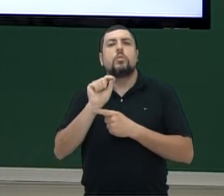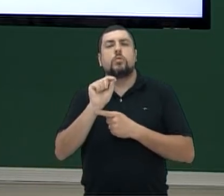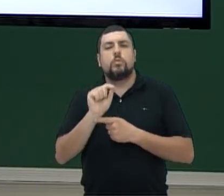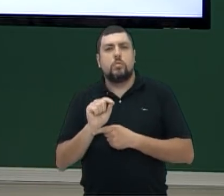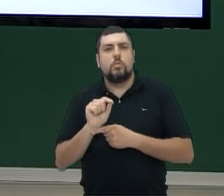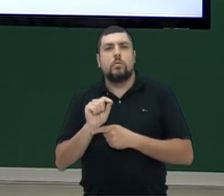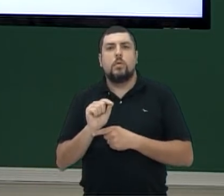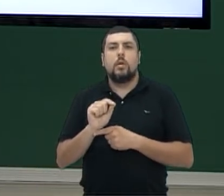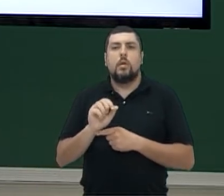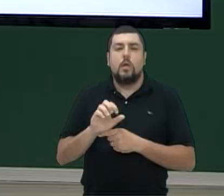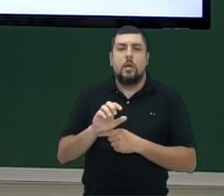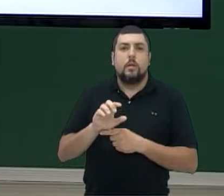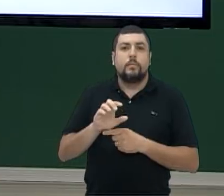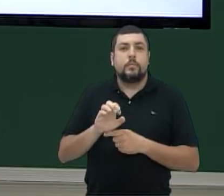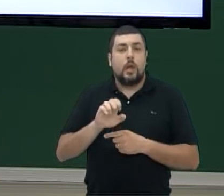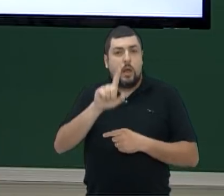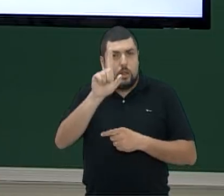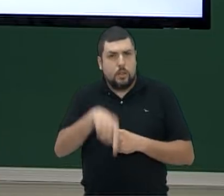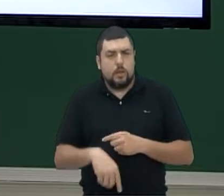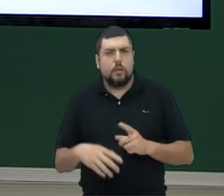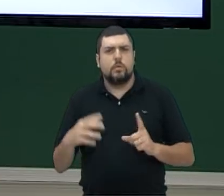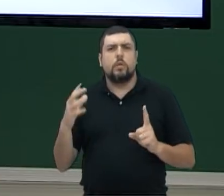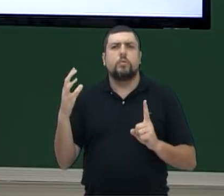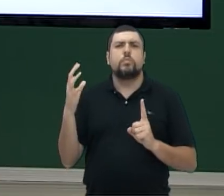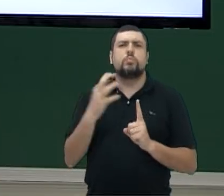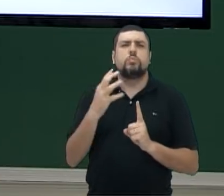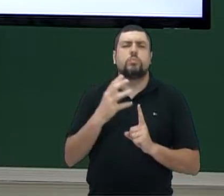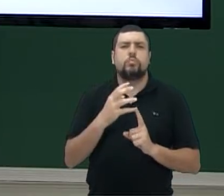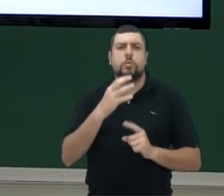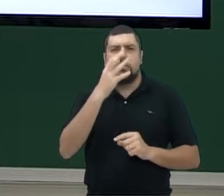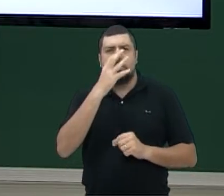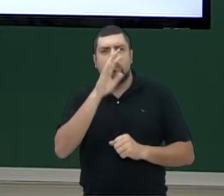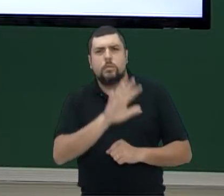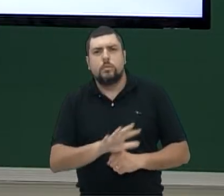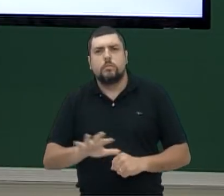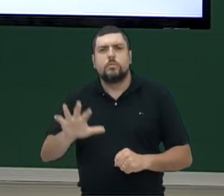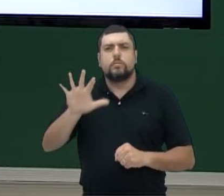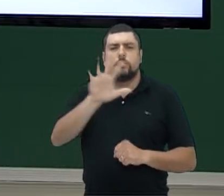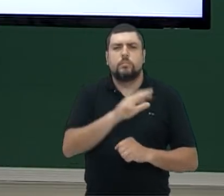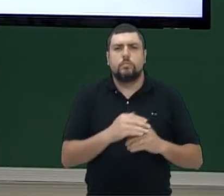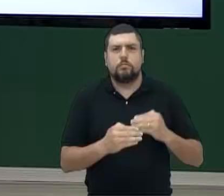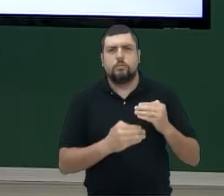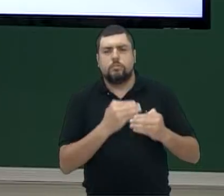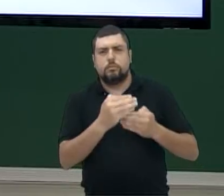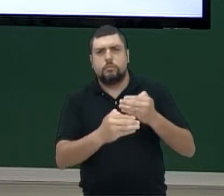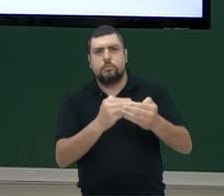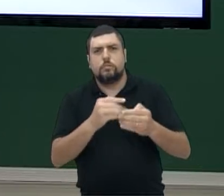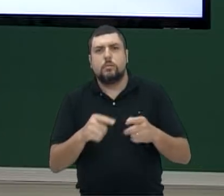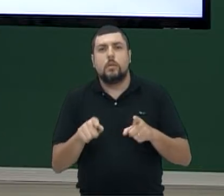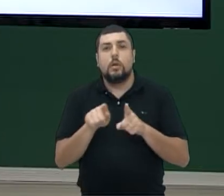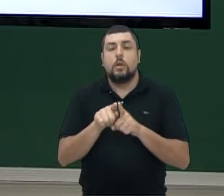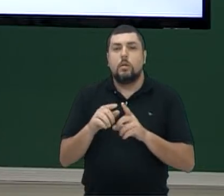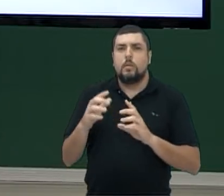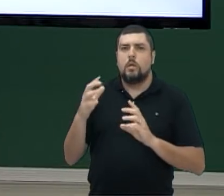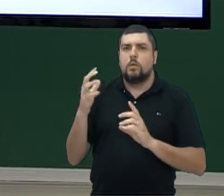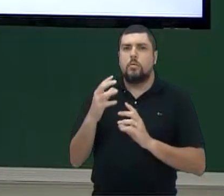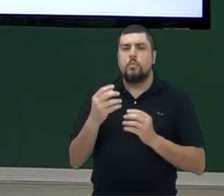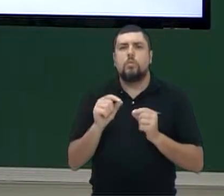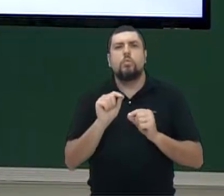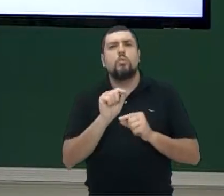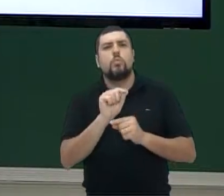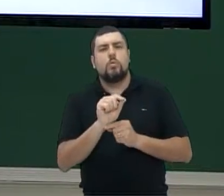influenciaram diretamente na construção da paisagem do continente americano e também influenciaram